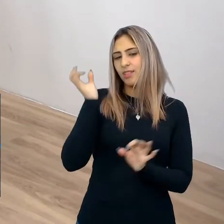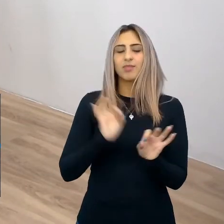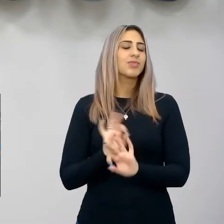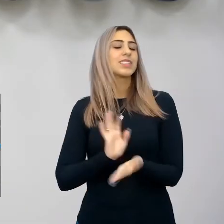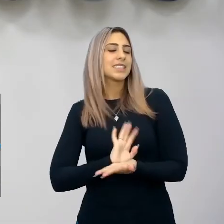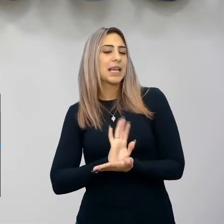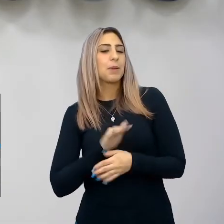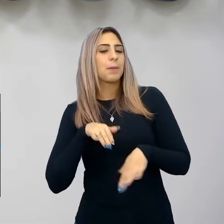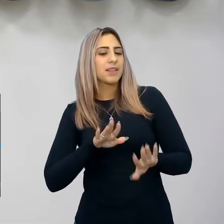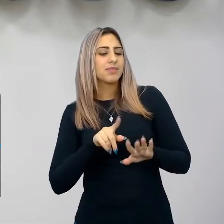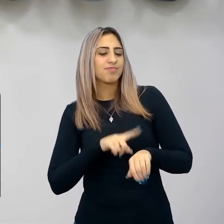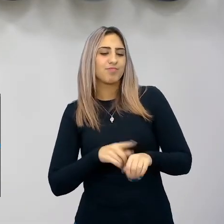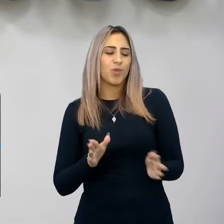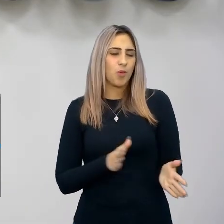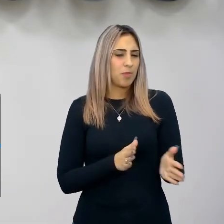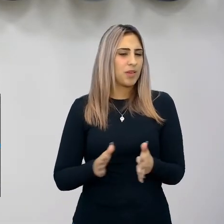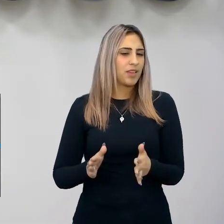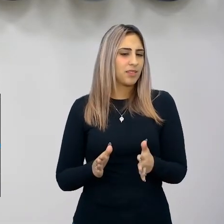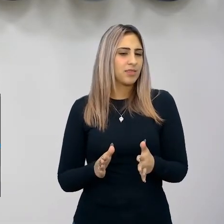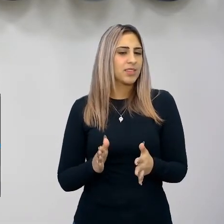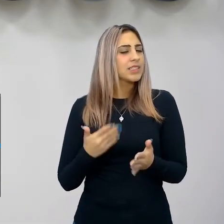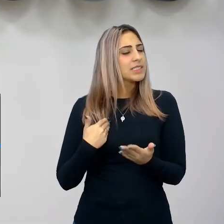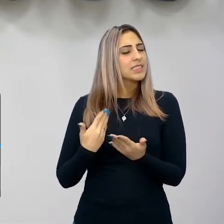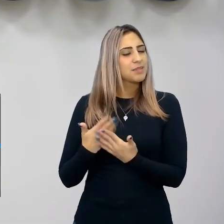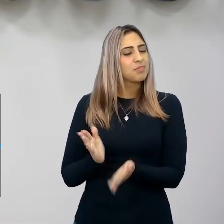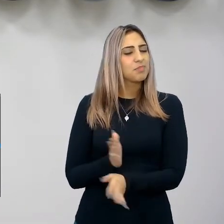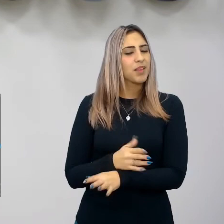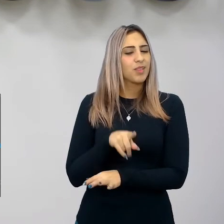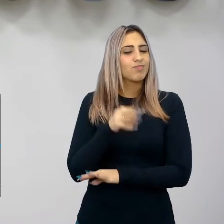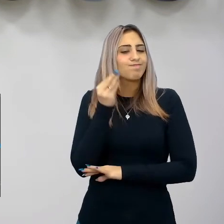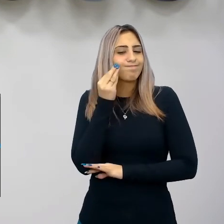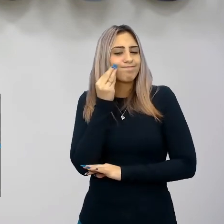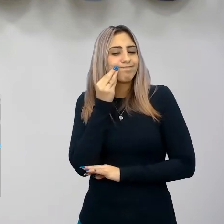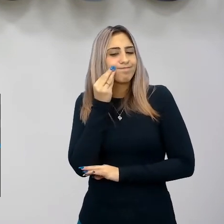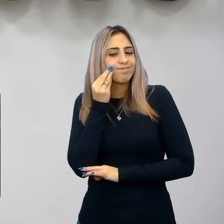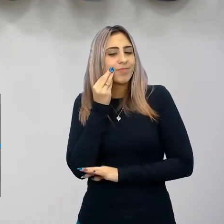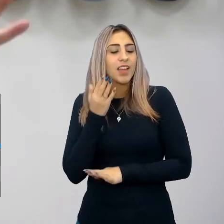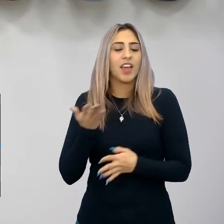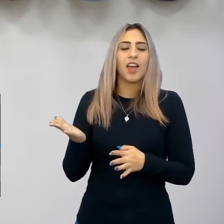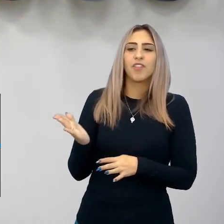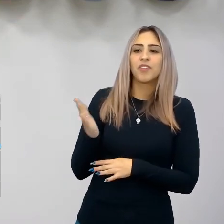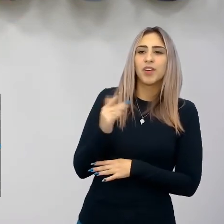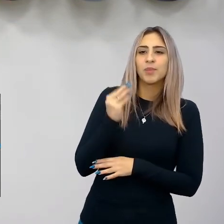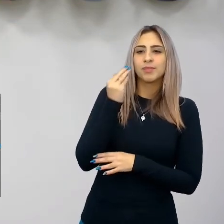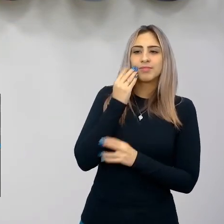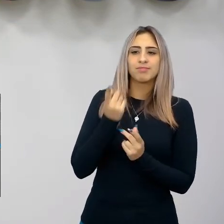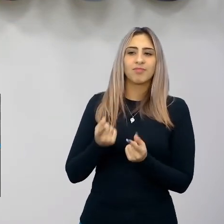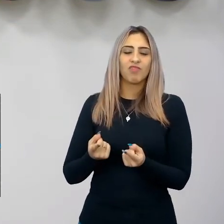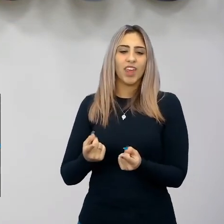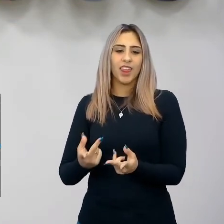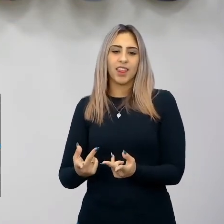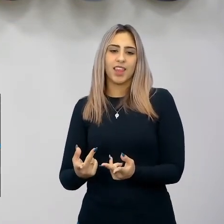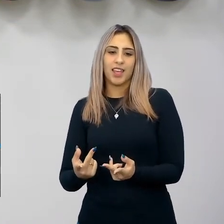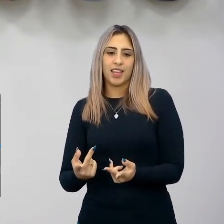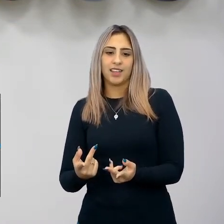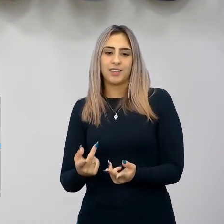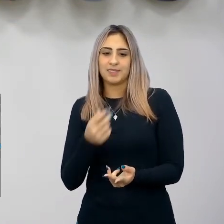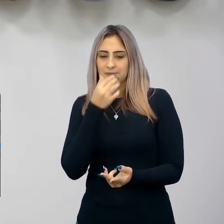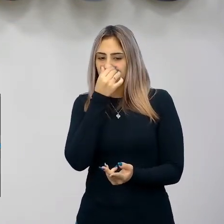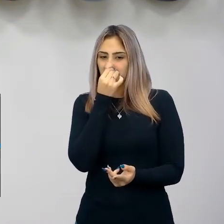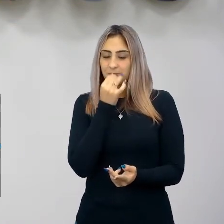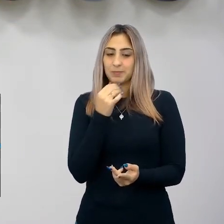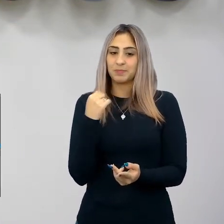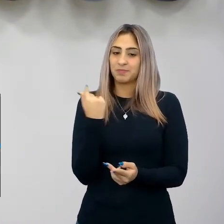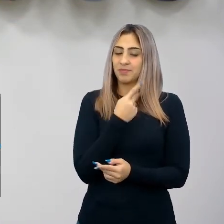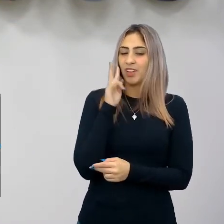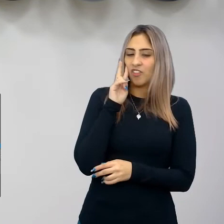dizer isso, mas em algum momento se perdeu nessa tentativa de, vamos vender. Então, a gente